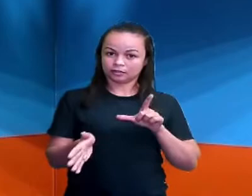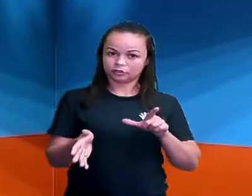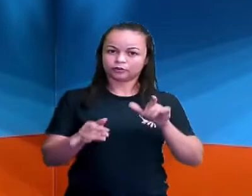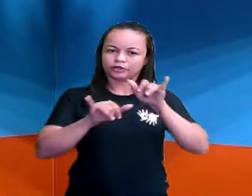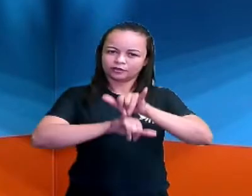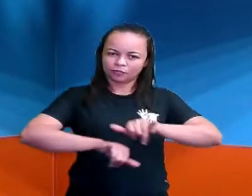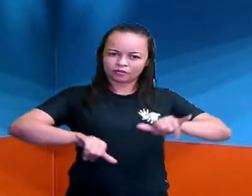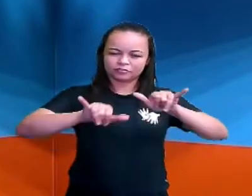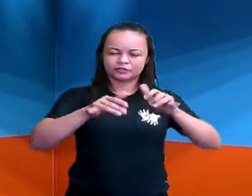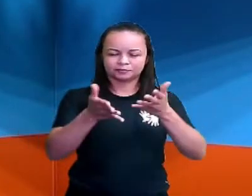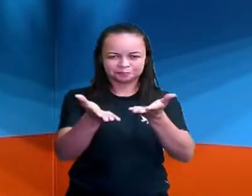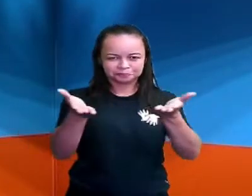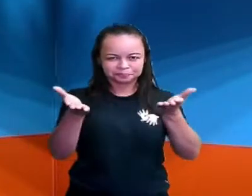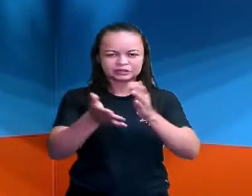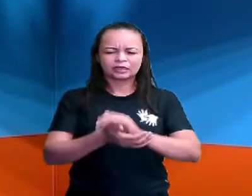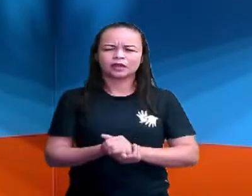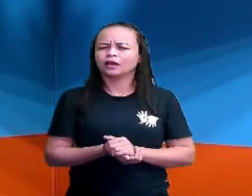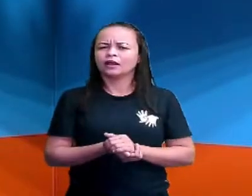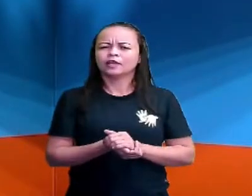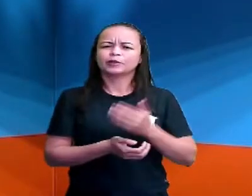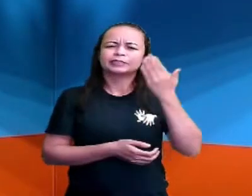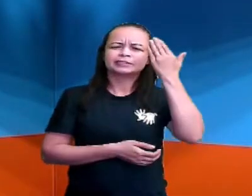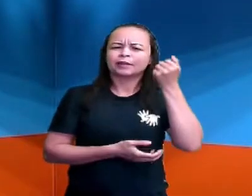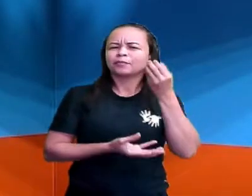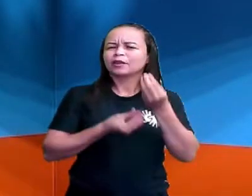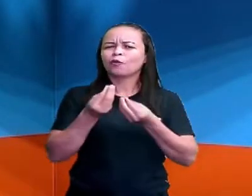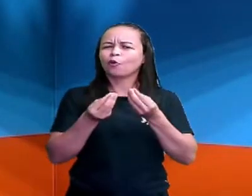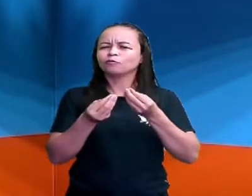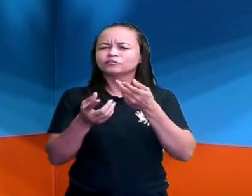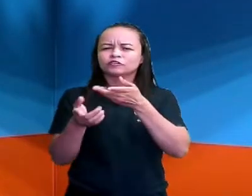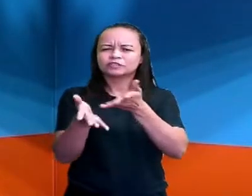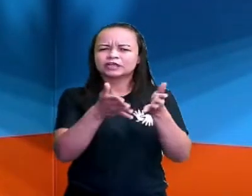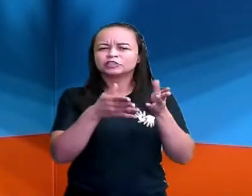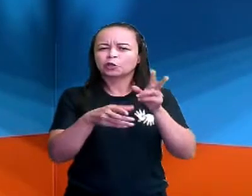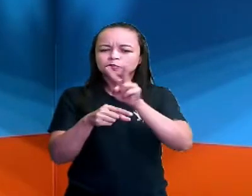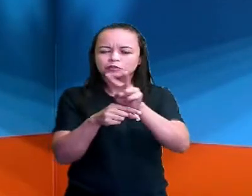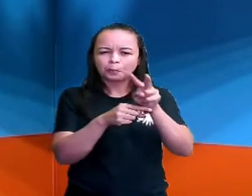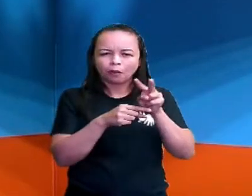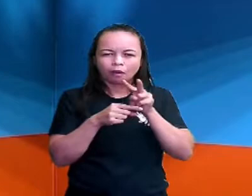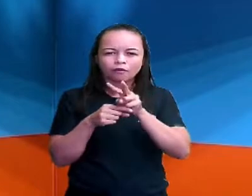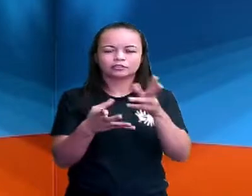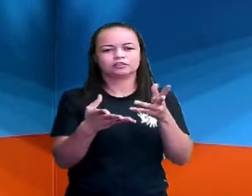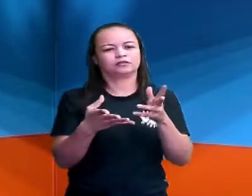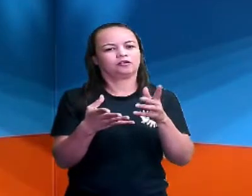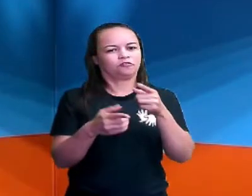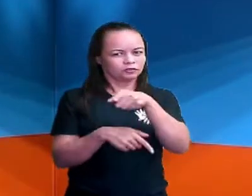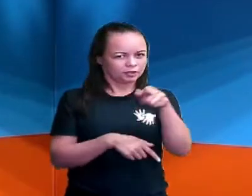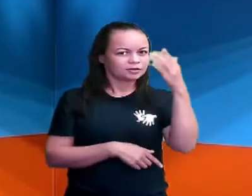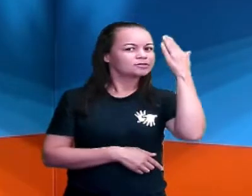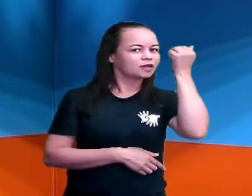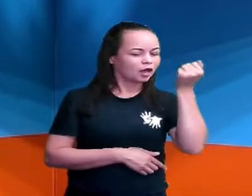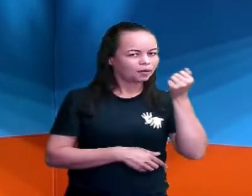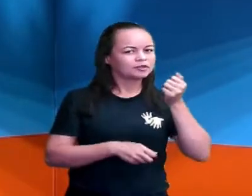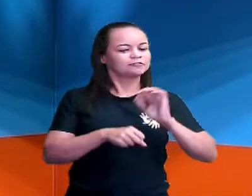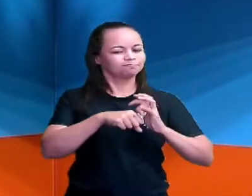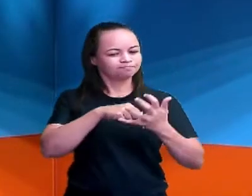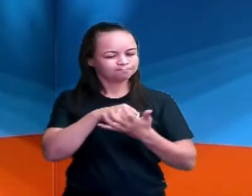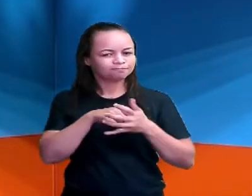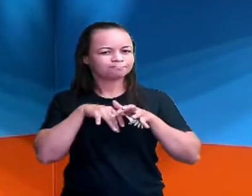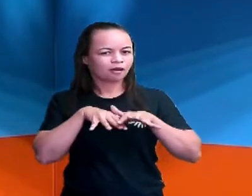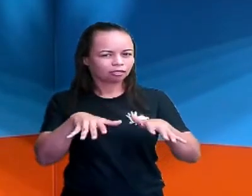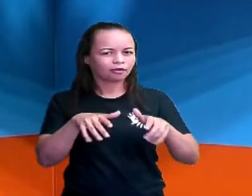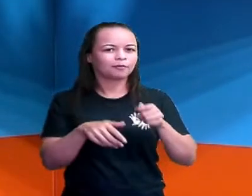vocês, né? Saber primeiro como é que vocês estão ainda se protegendo, porque vocês sabem que a gente ainda está na pandemia, né? Vocês